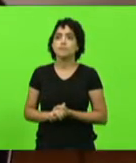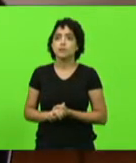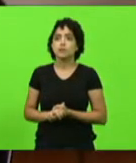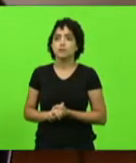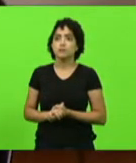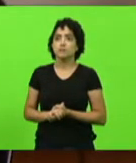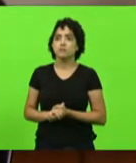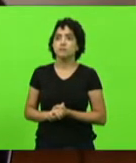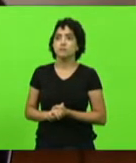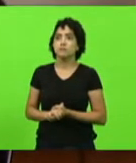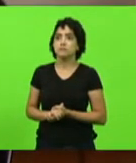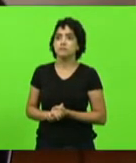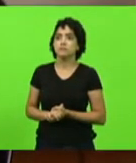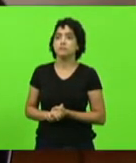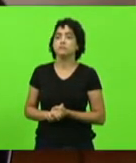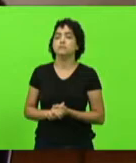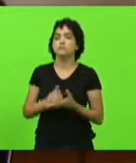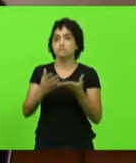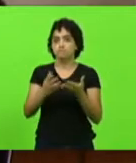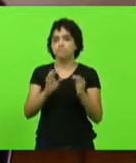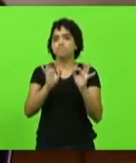deputado. Exatamente suas palavras.